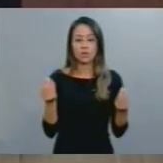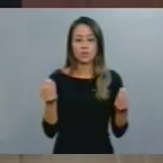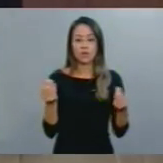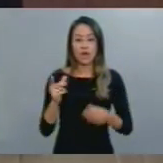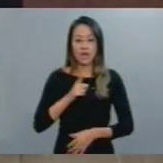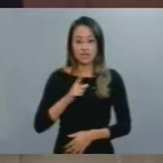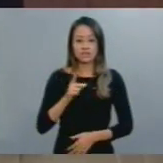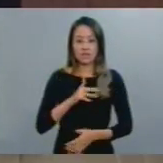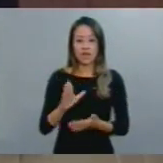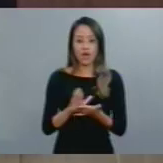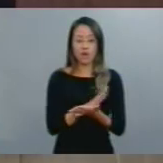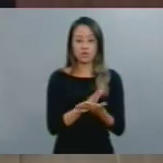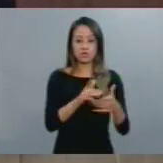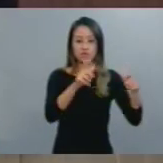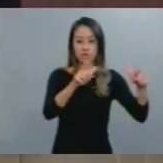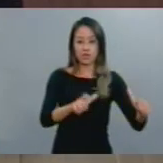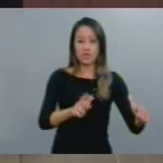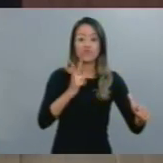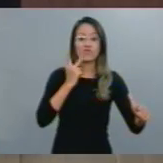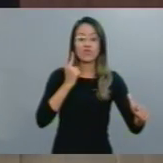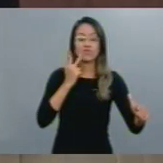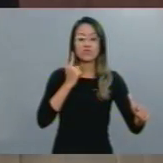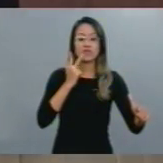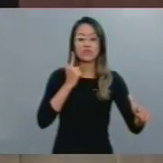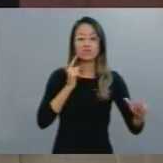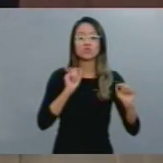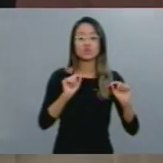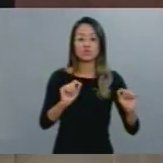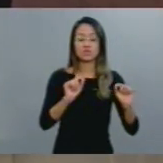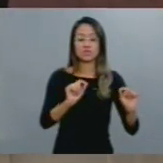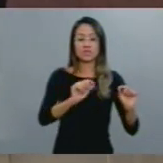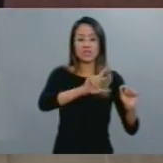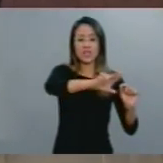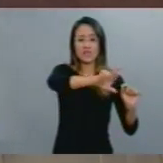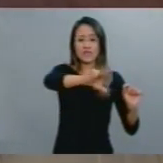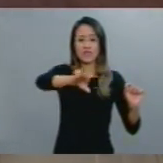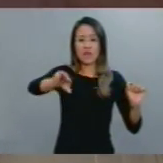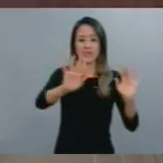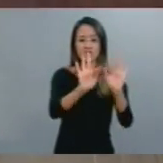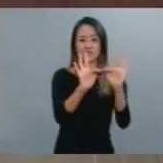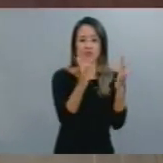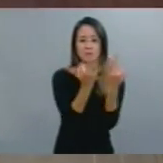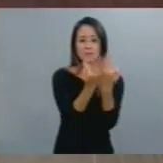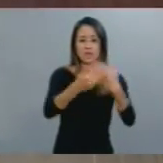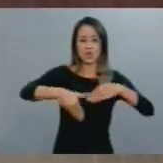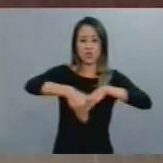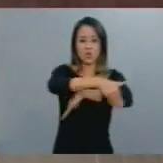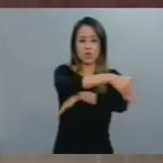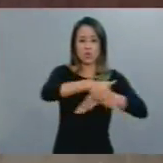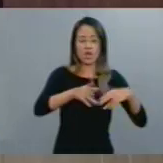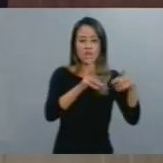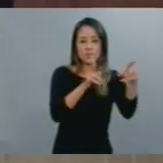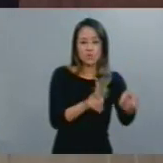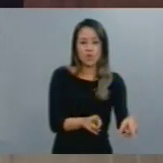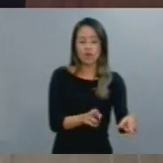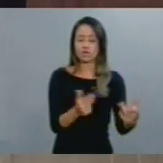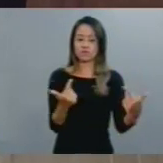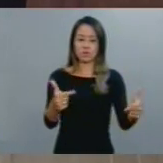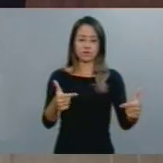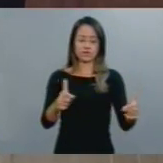em Fortaleza que há várias famílias na mesma rua que estão